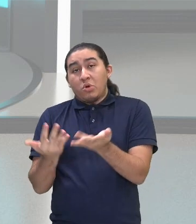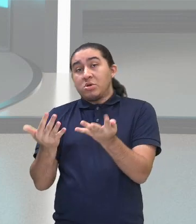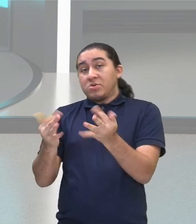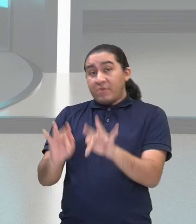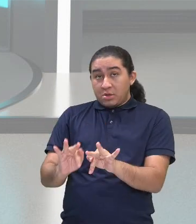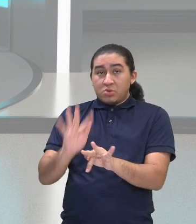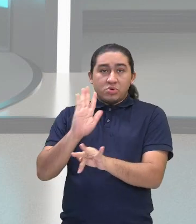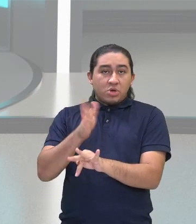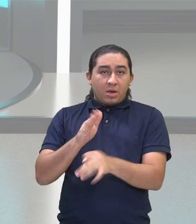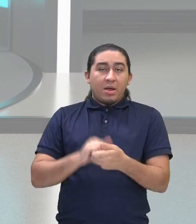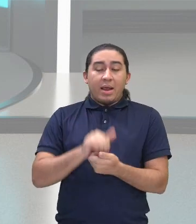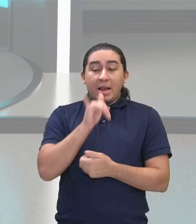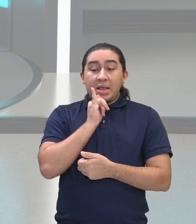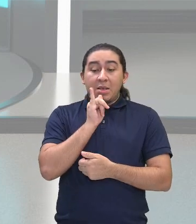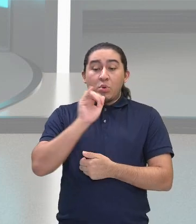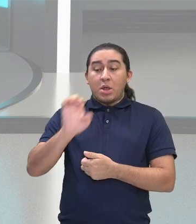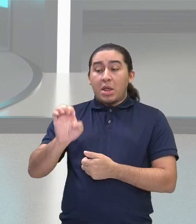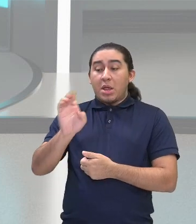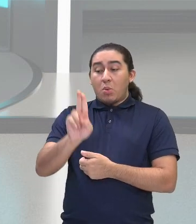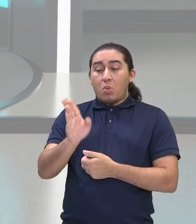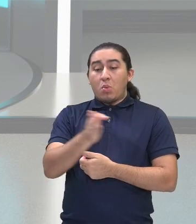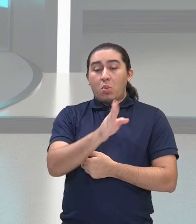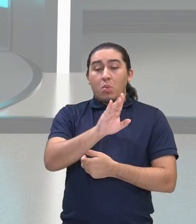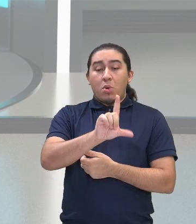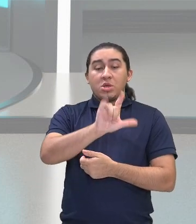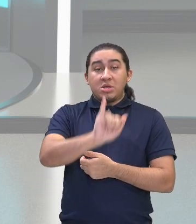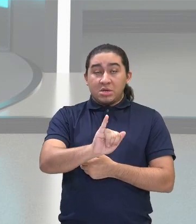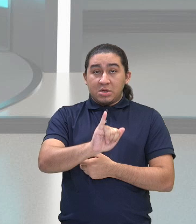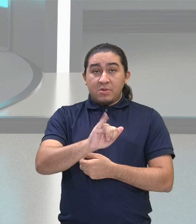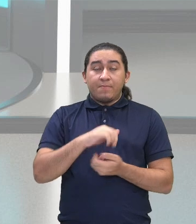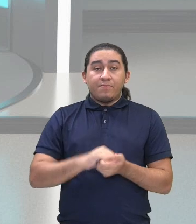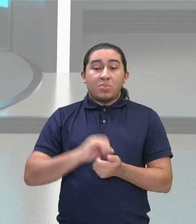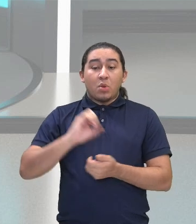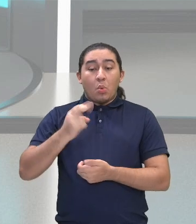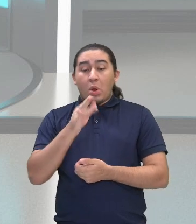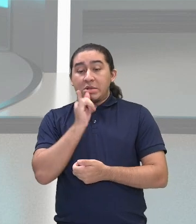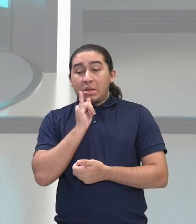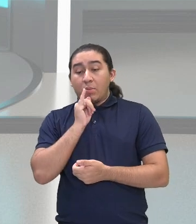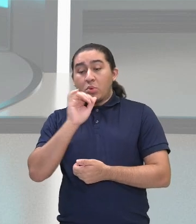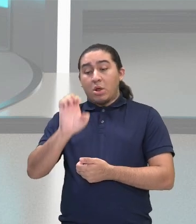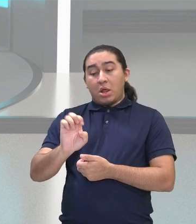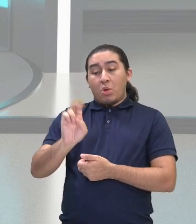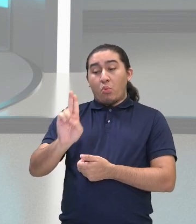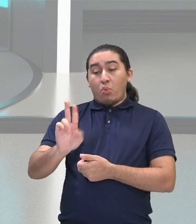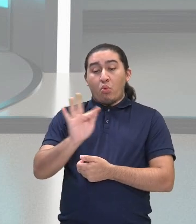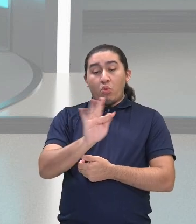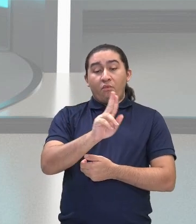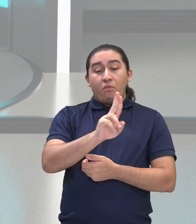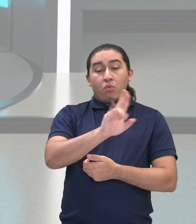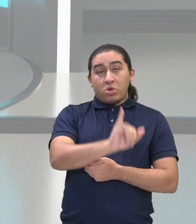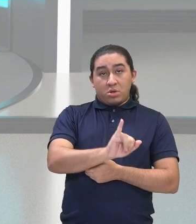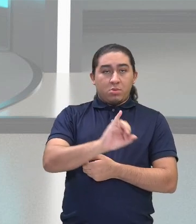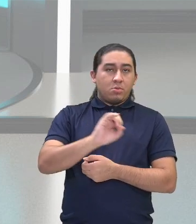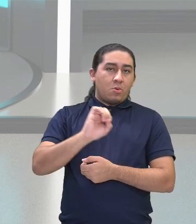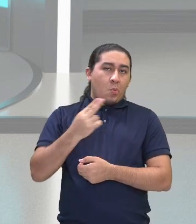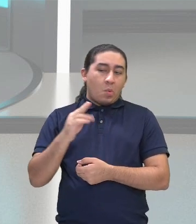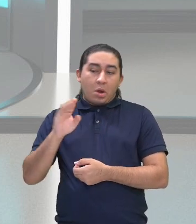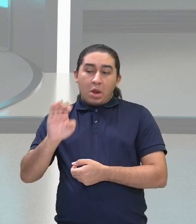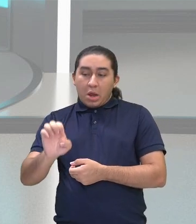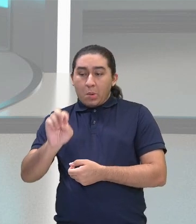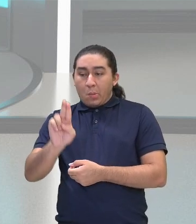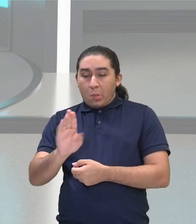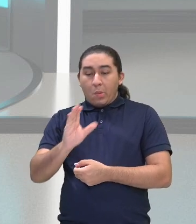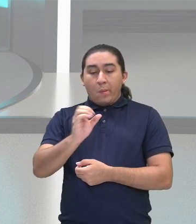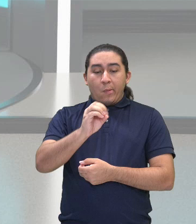fui para a fazenda, eu comprei uma bolsa. Então, foi uma ação lá no